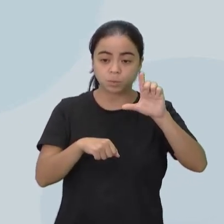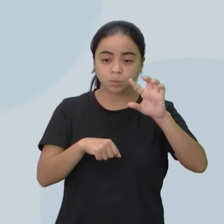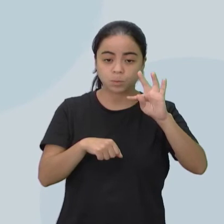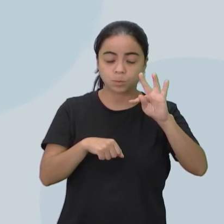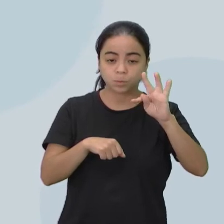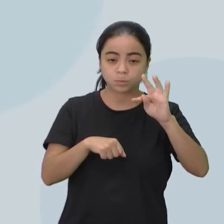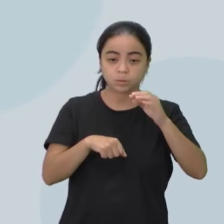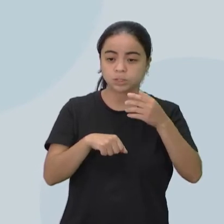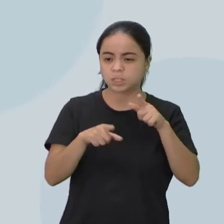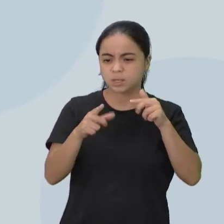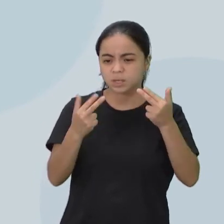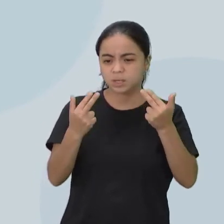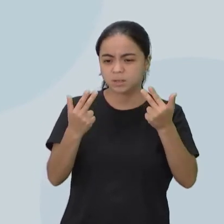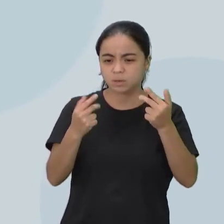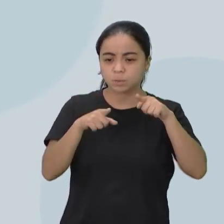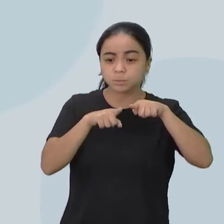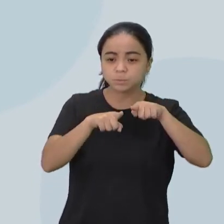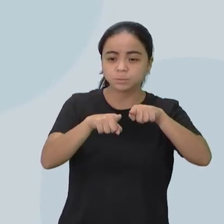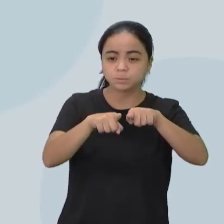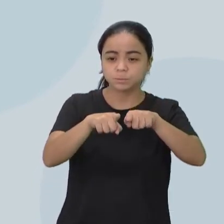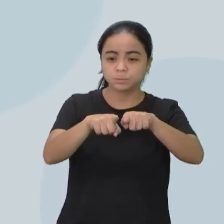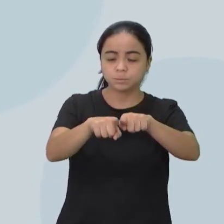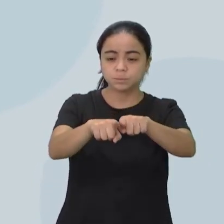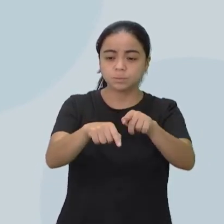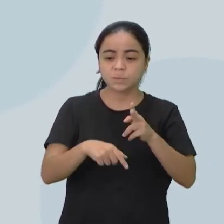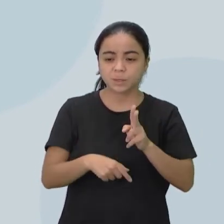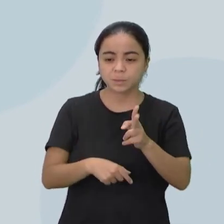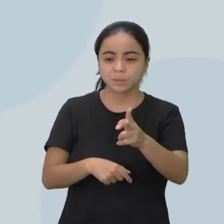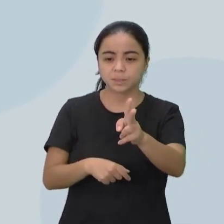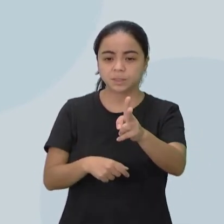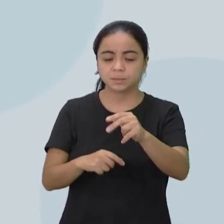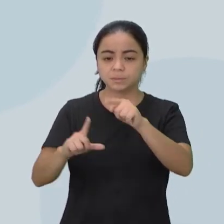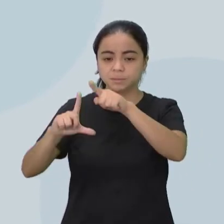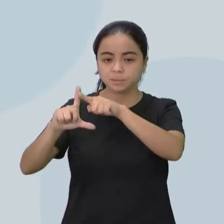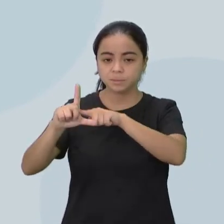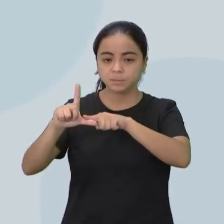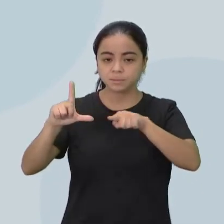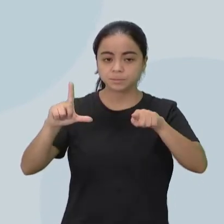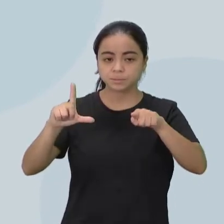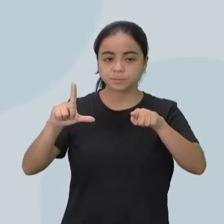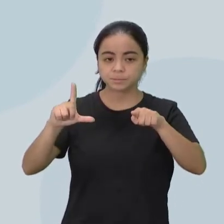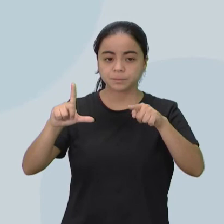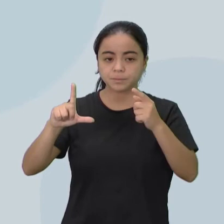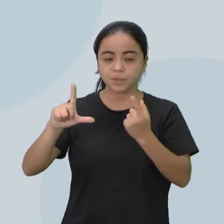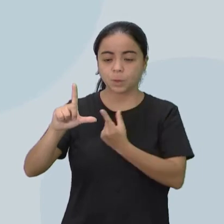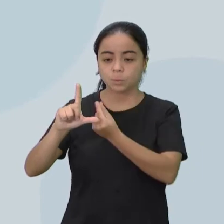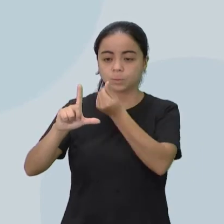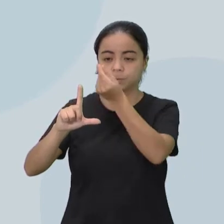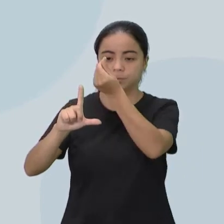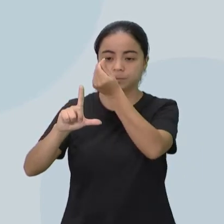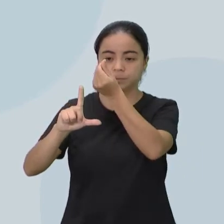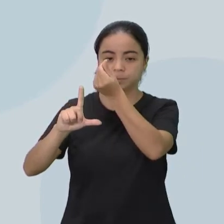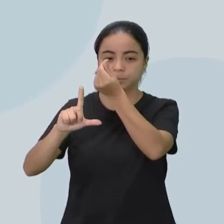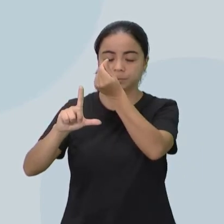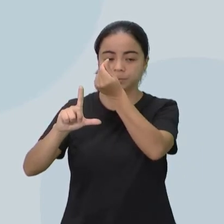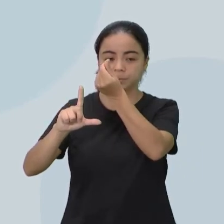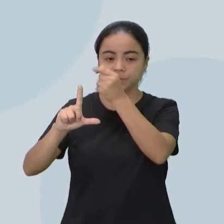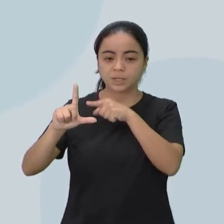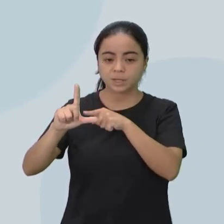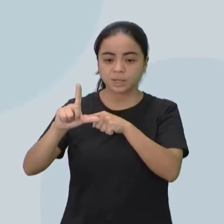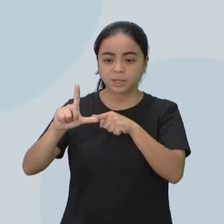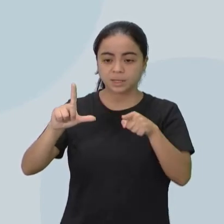tempos iguais. Neste caso aqui, ó, este eixo aqui é o lucro, não é? É o lucro em milhares e aqui é o